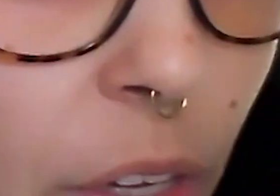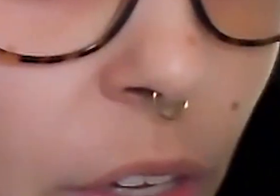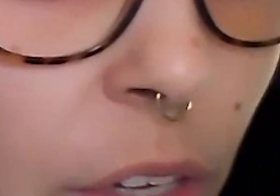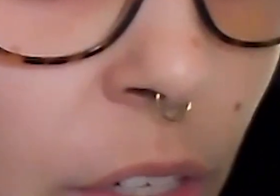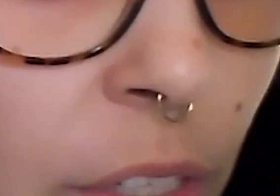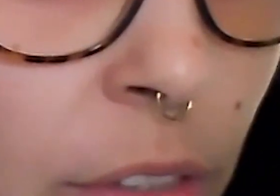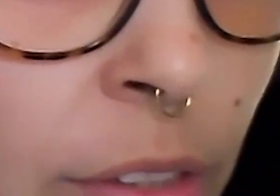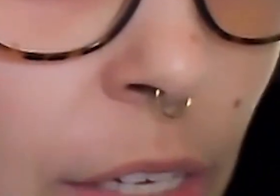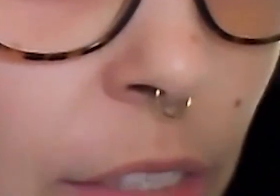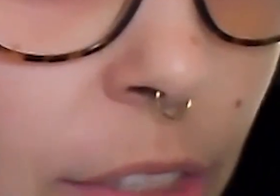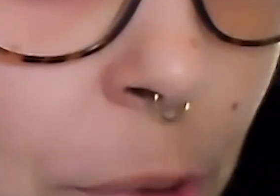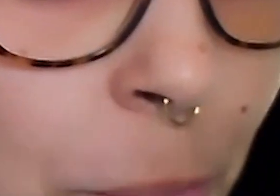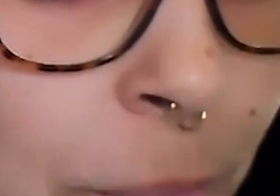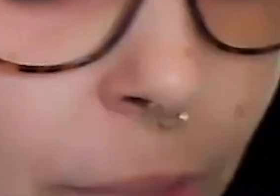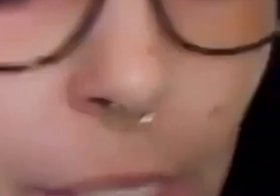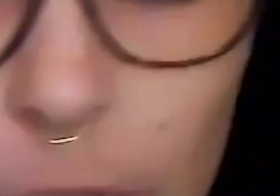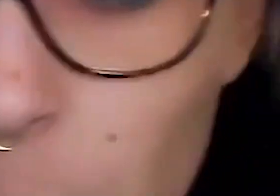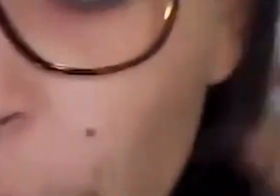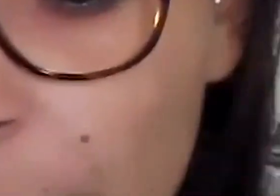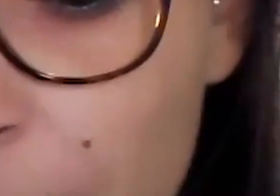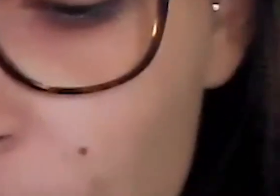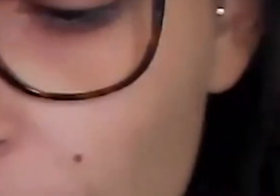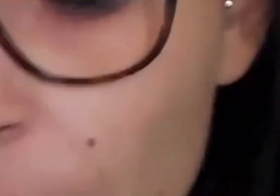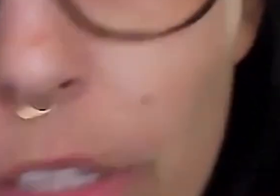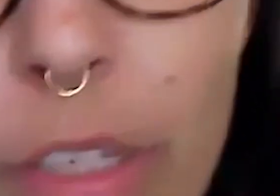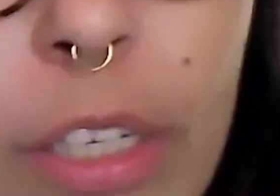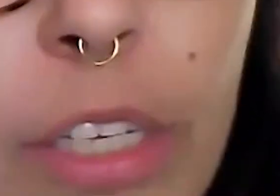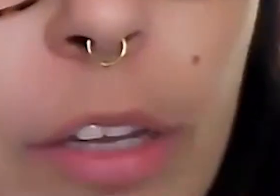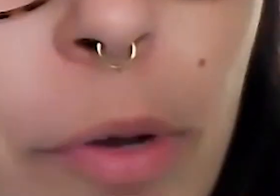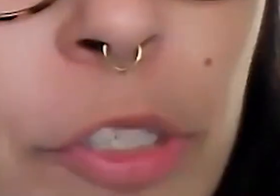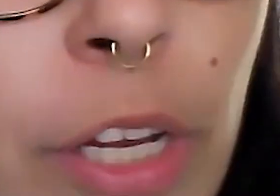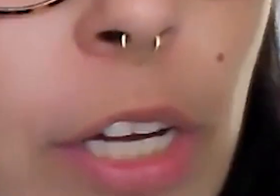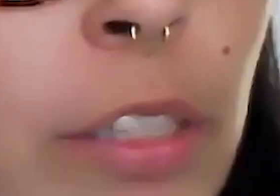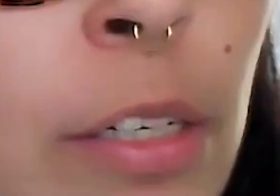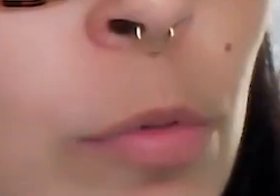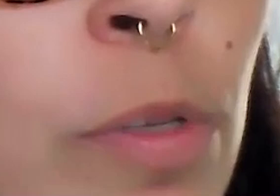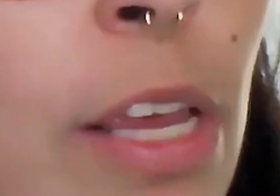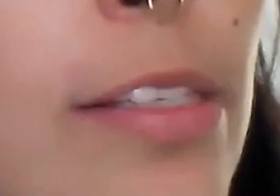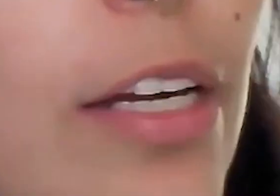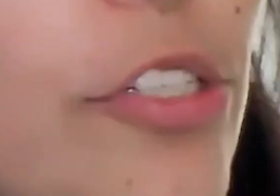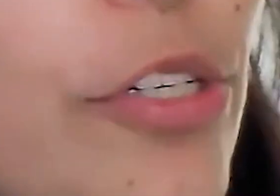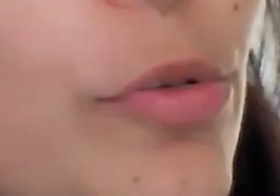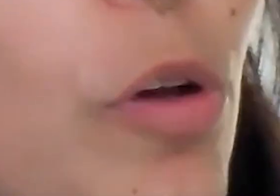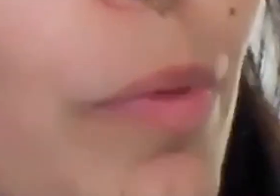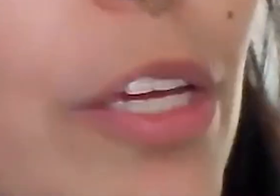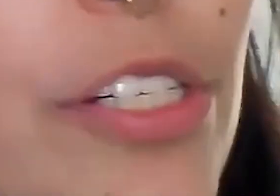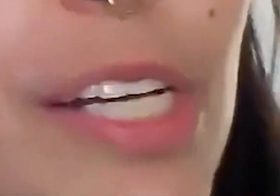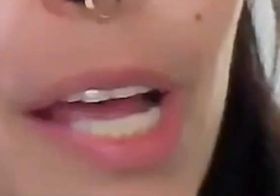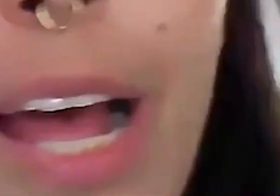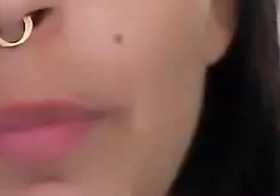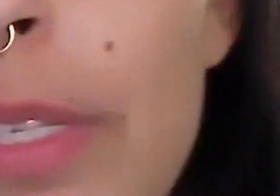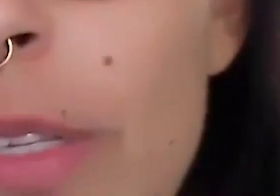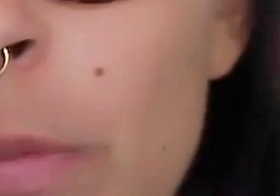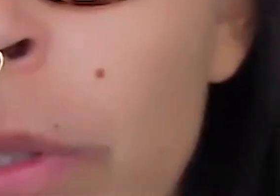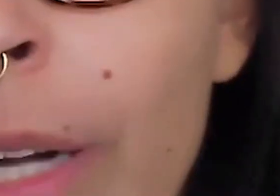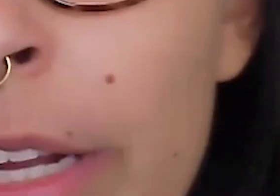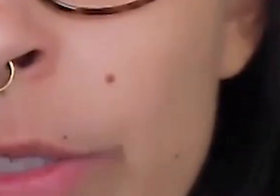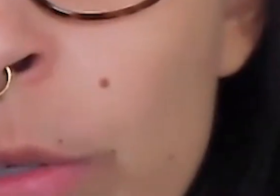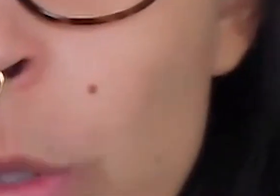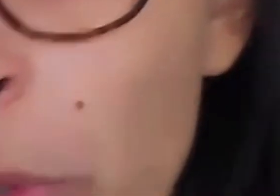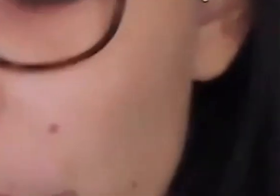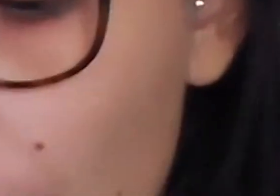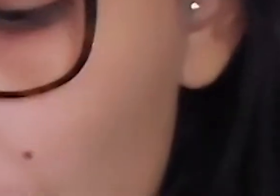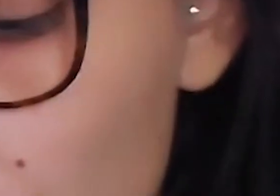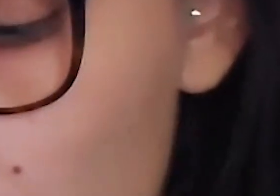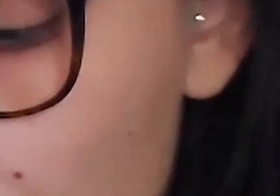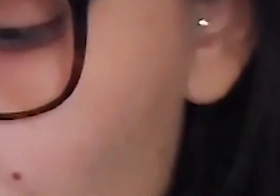Eh e tem tem sido muito abrangente e eu achei que ele não se restringiu somente a pesquisa por trás